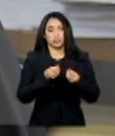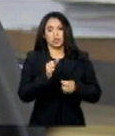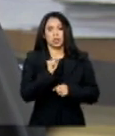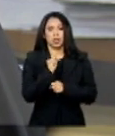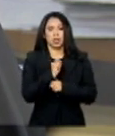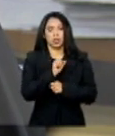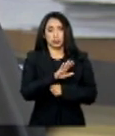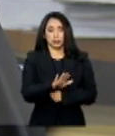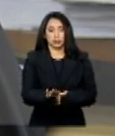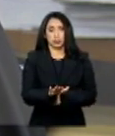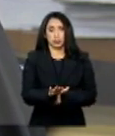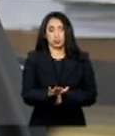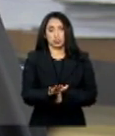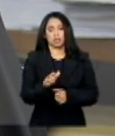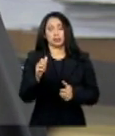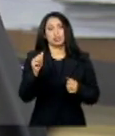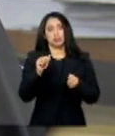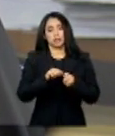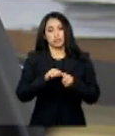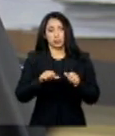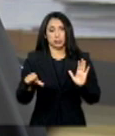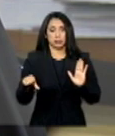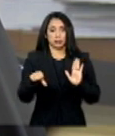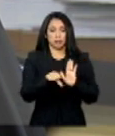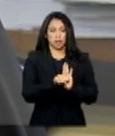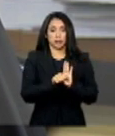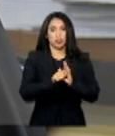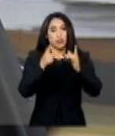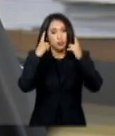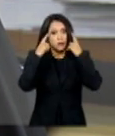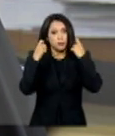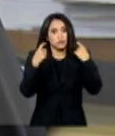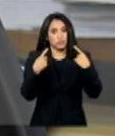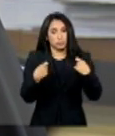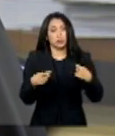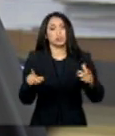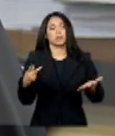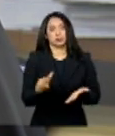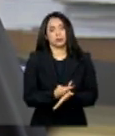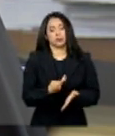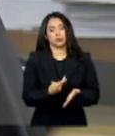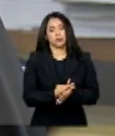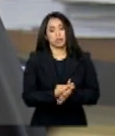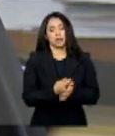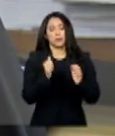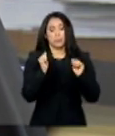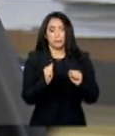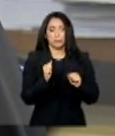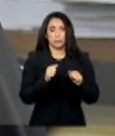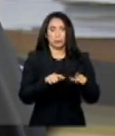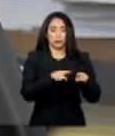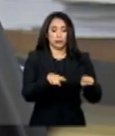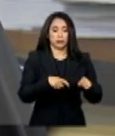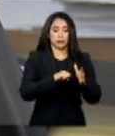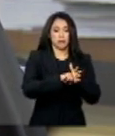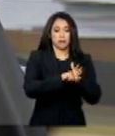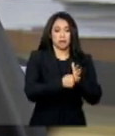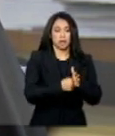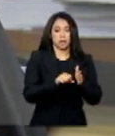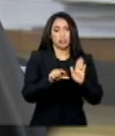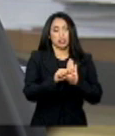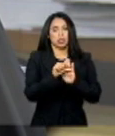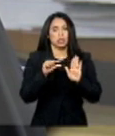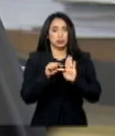infrator notas que infrações violentas podem desde logo corresponder à internação preciso primeiro ou seja o objetivo